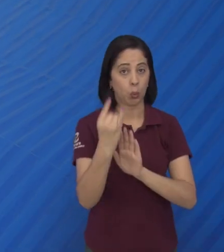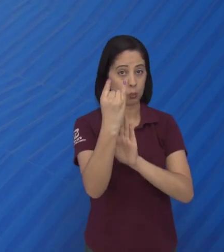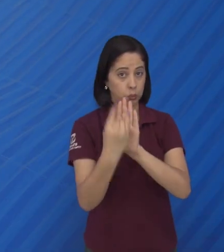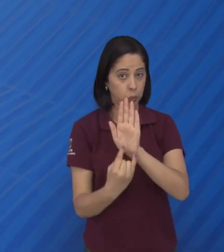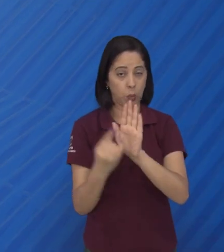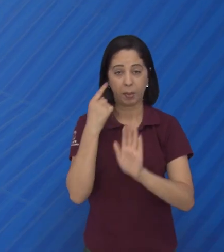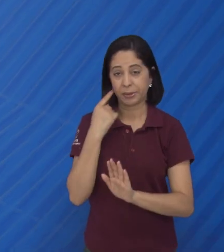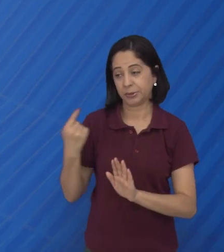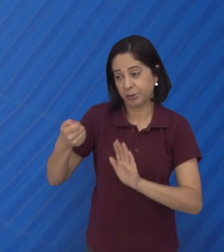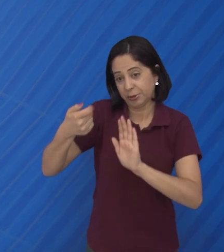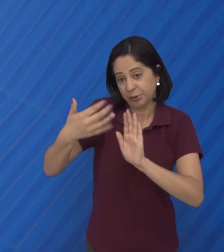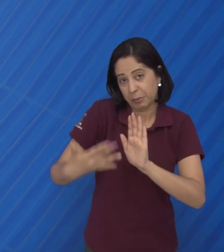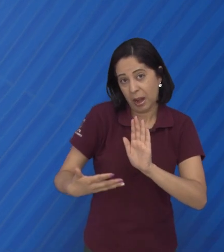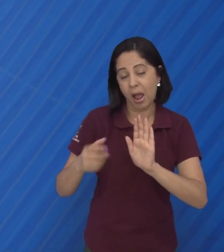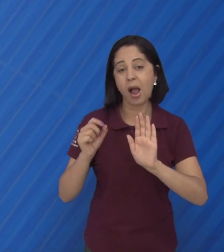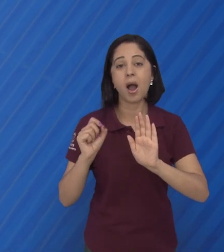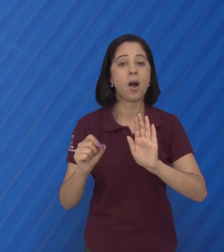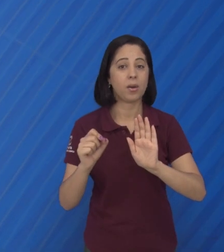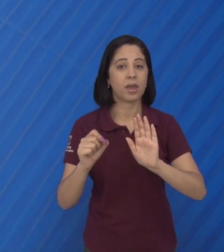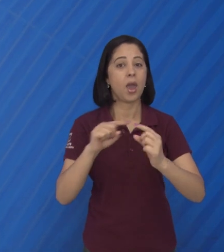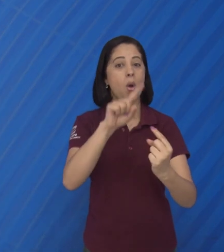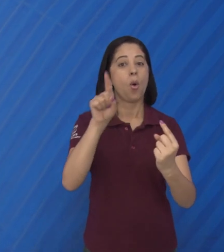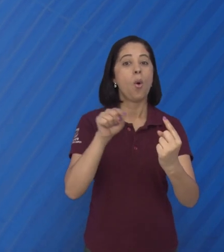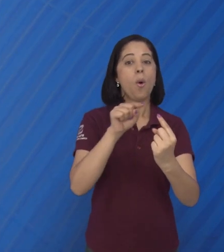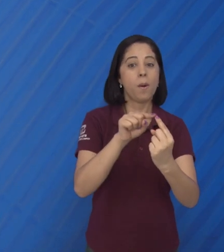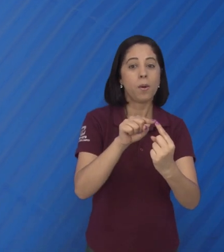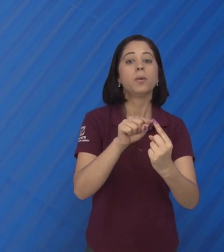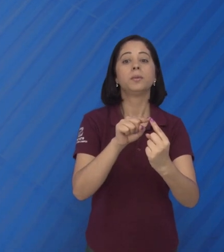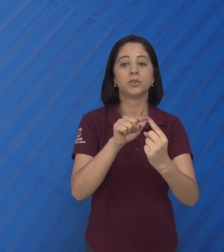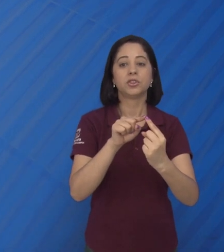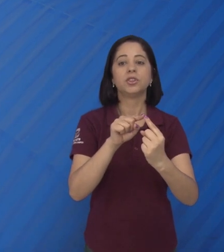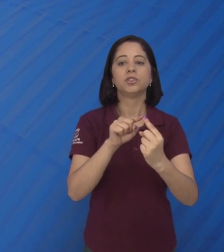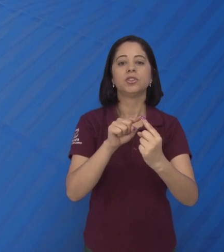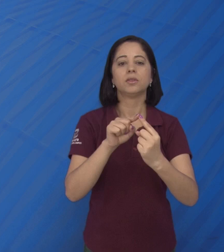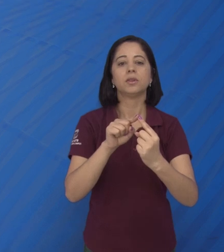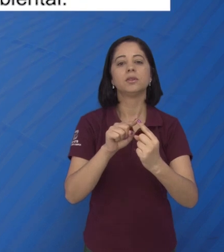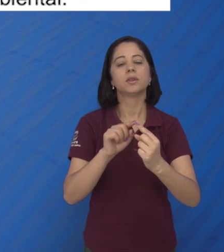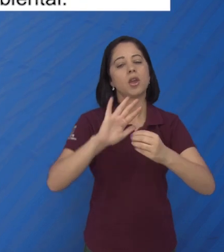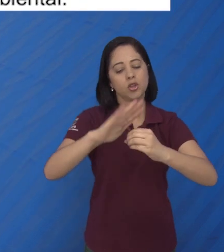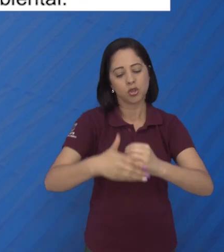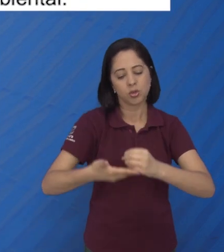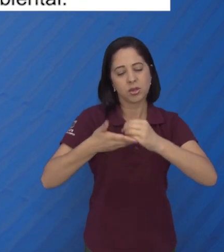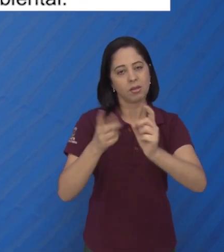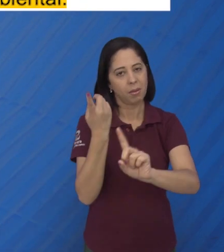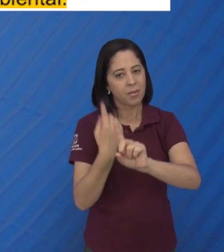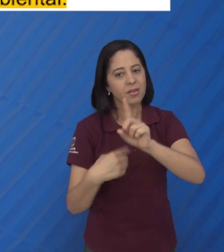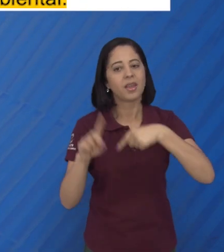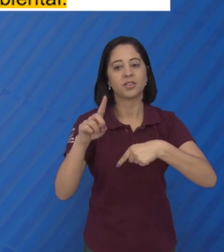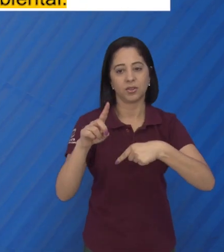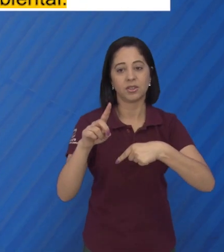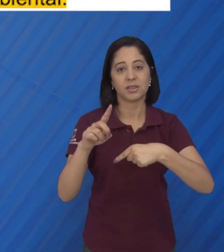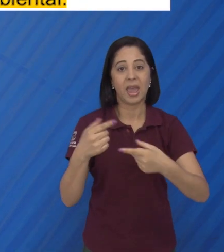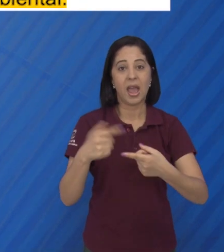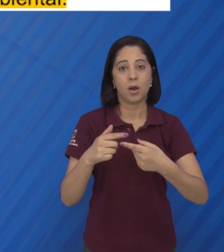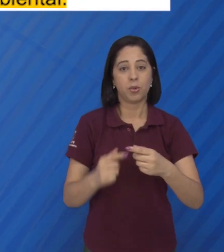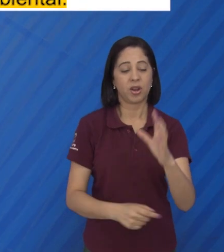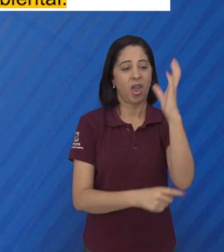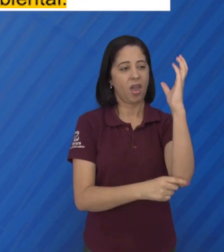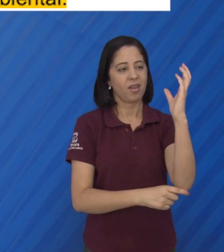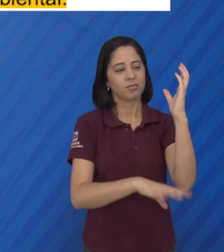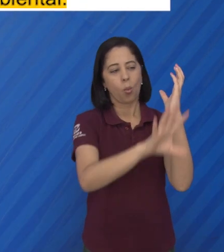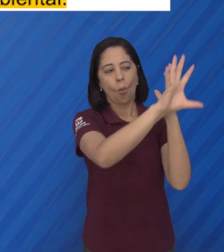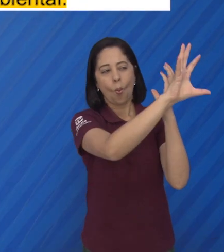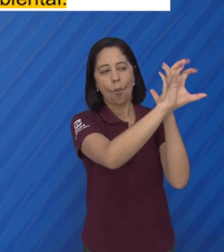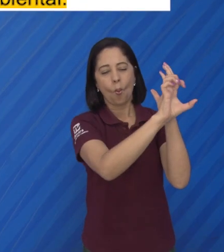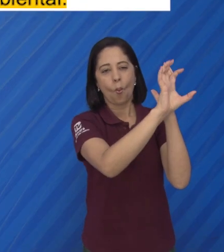de acordo com o documento, a proposta também visa promover na cidade o desenvolvimento sustentável, já que